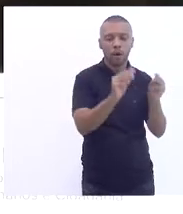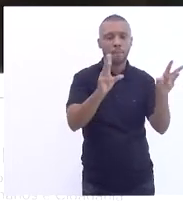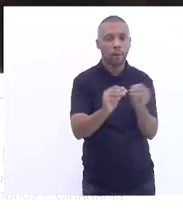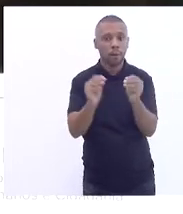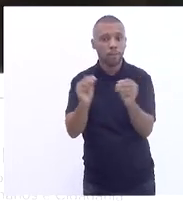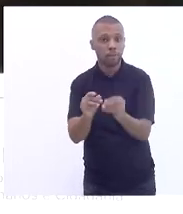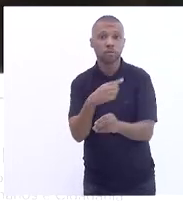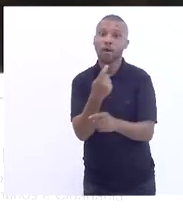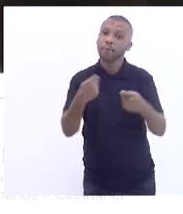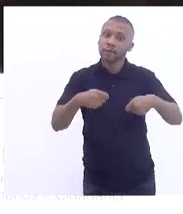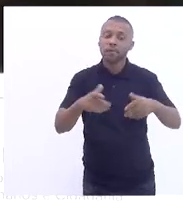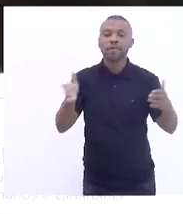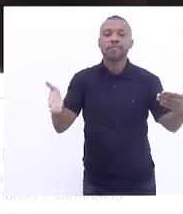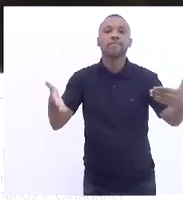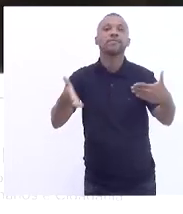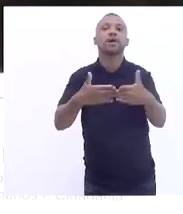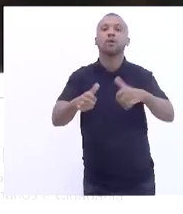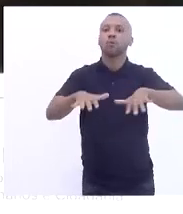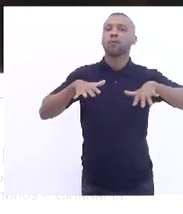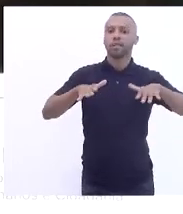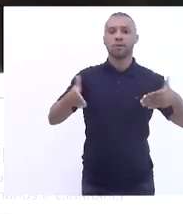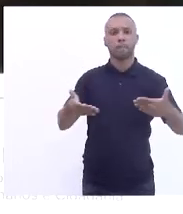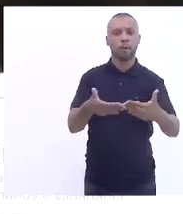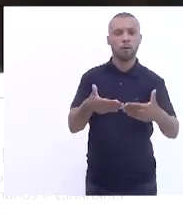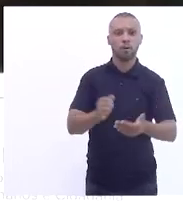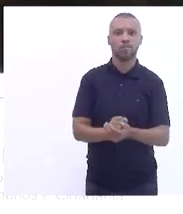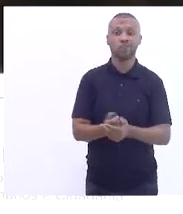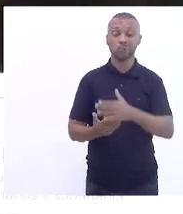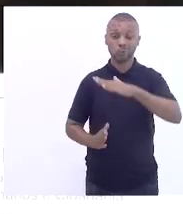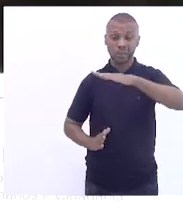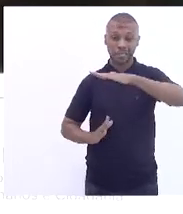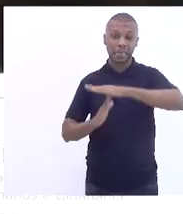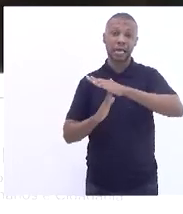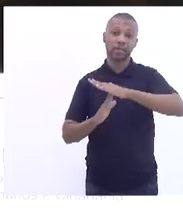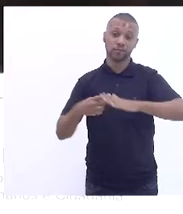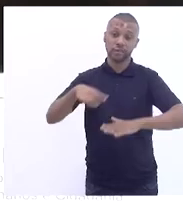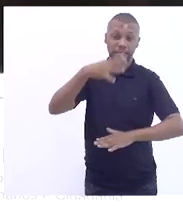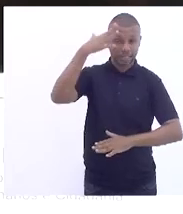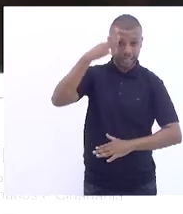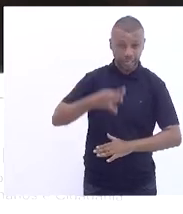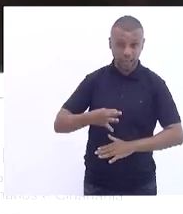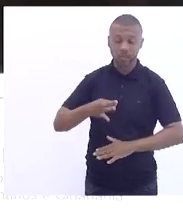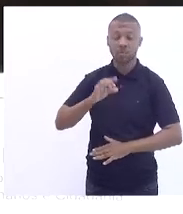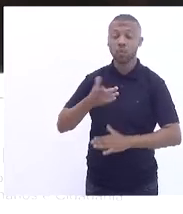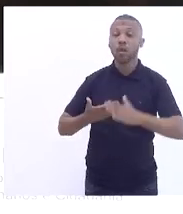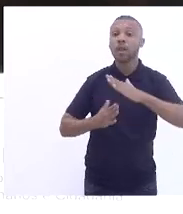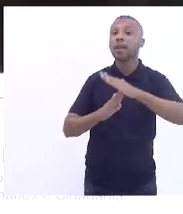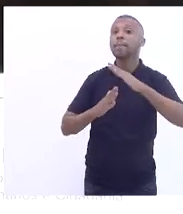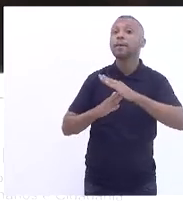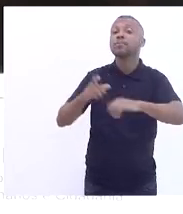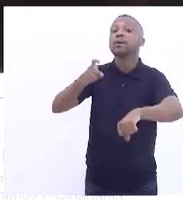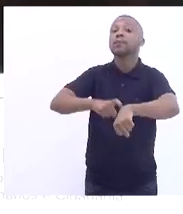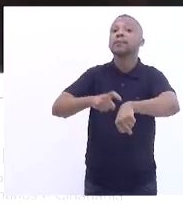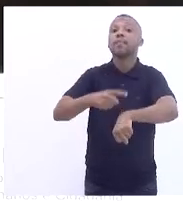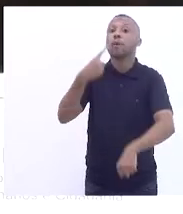fato fechar aqui o plenário o nosso teto só para que vocês tenham entendimento era uma hora são 1:12